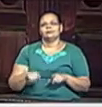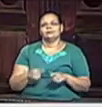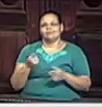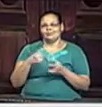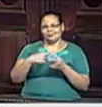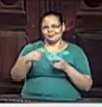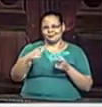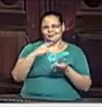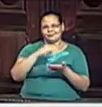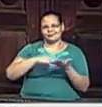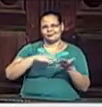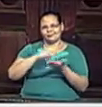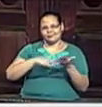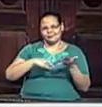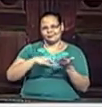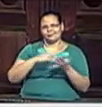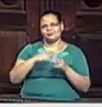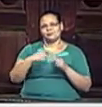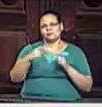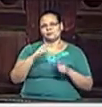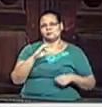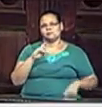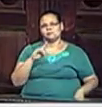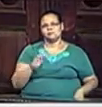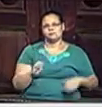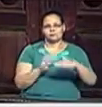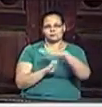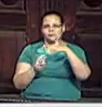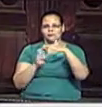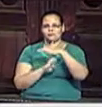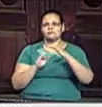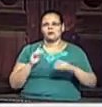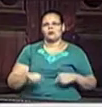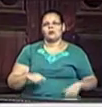ações da SEDAI é um crime